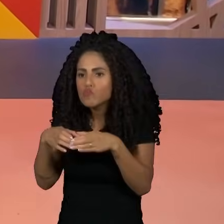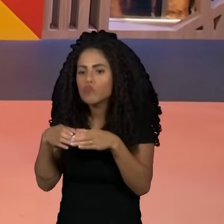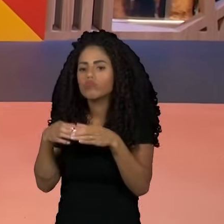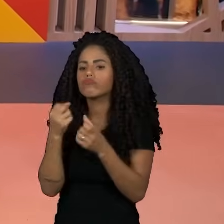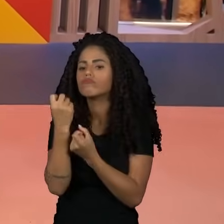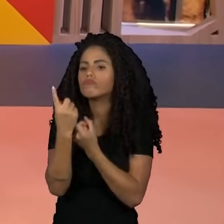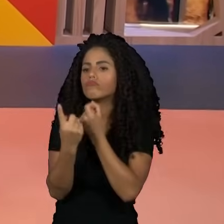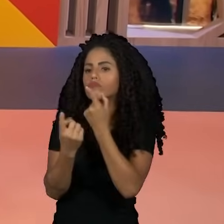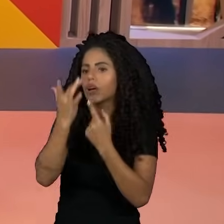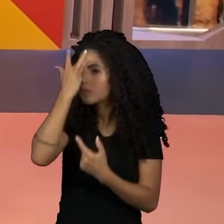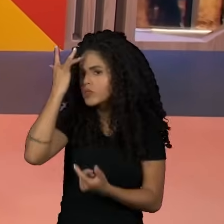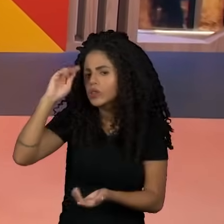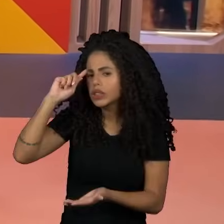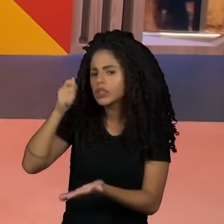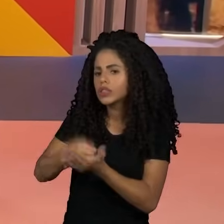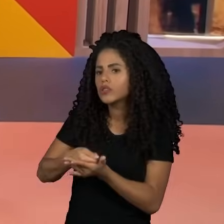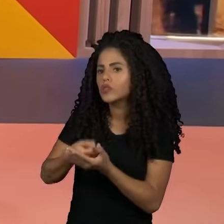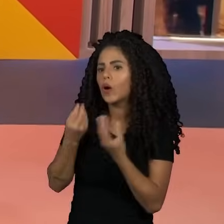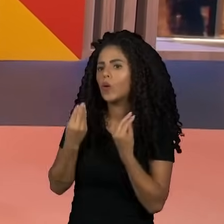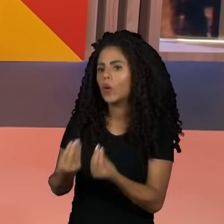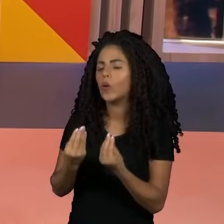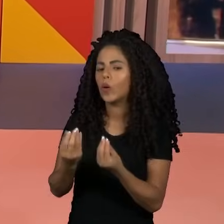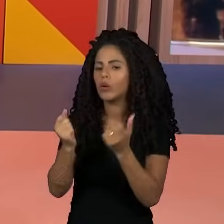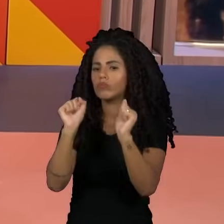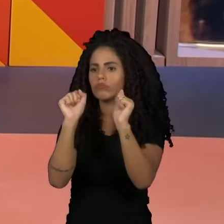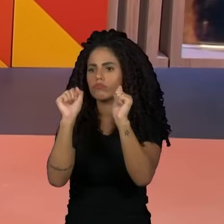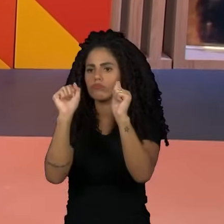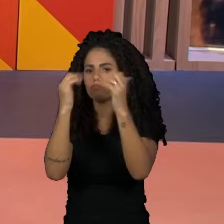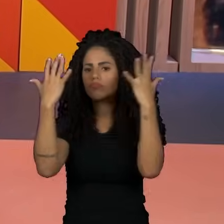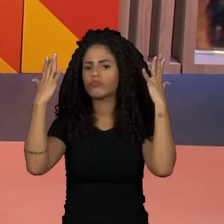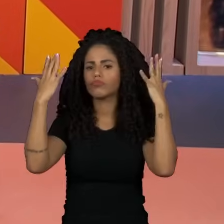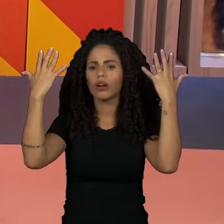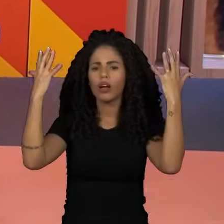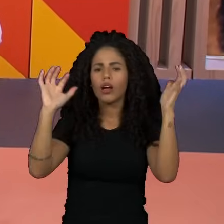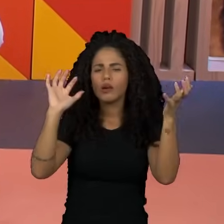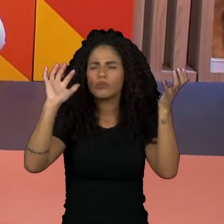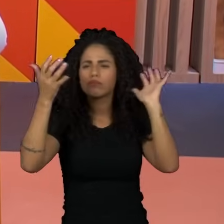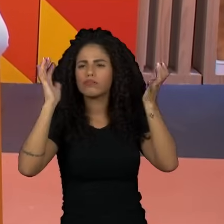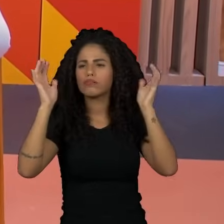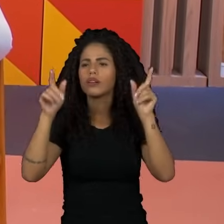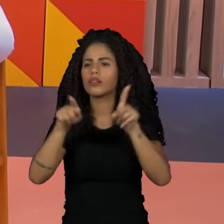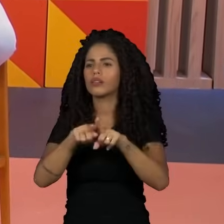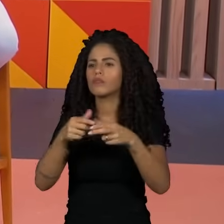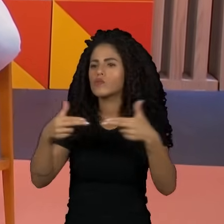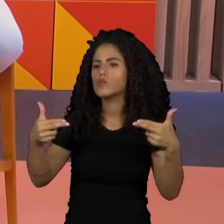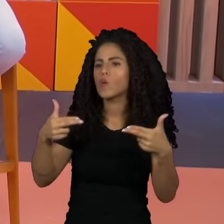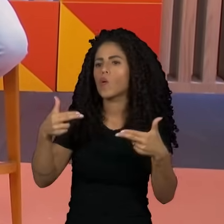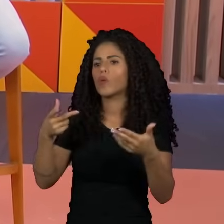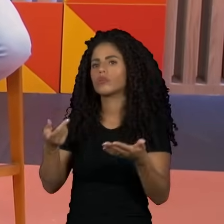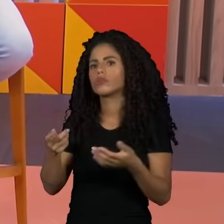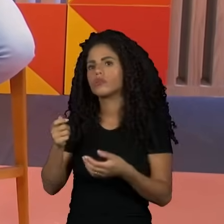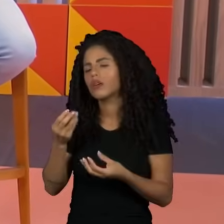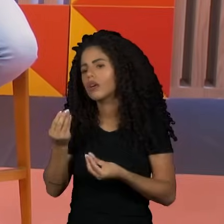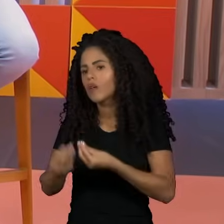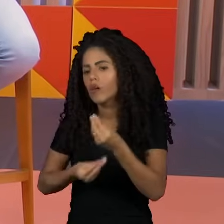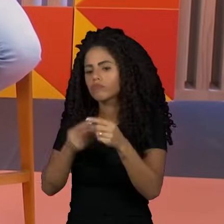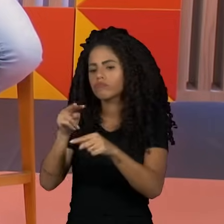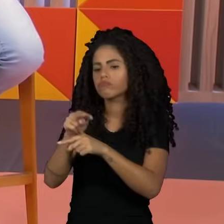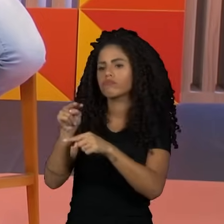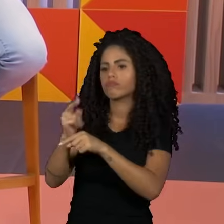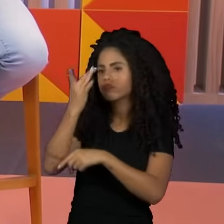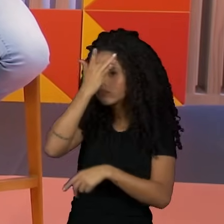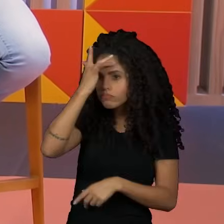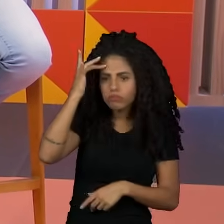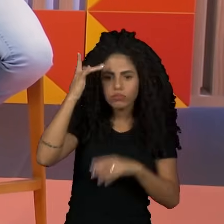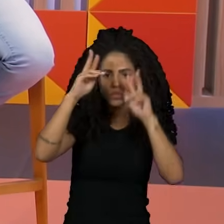que decidem como os recursos naturais são explorados e como o consumo desses recursos é imposto para as pessoas de